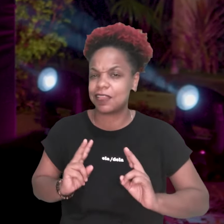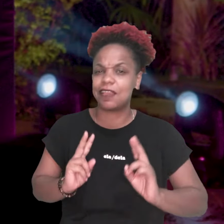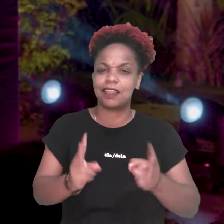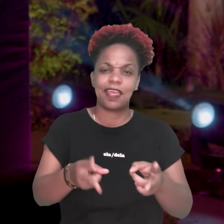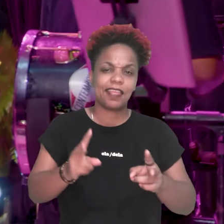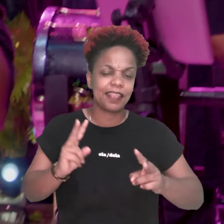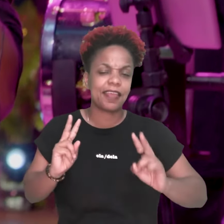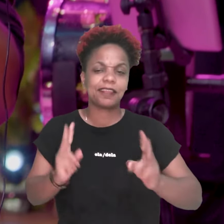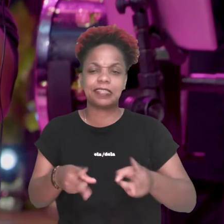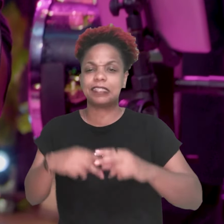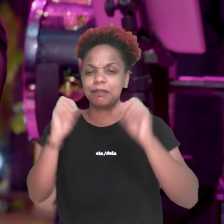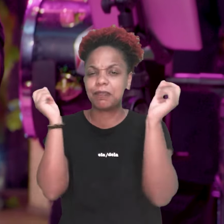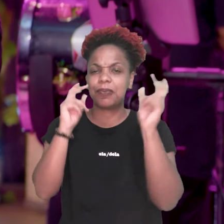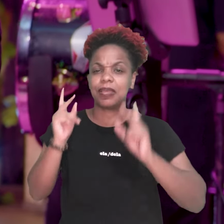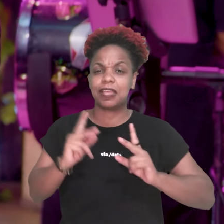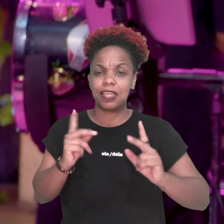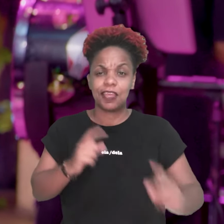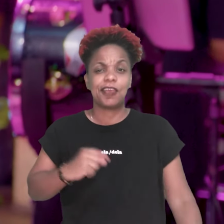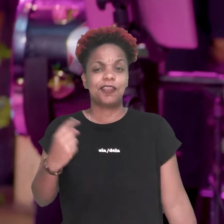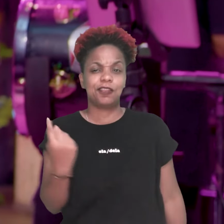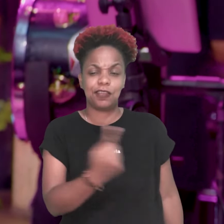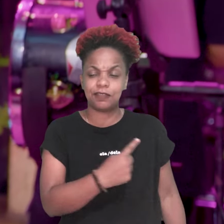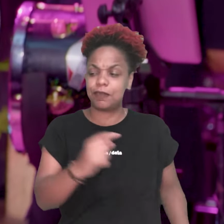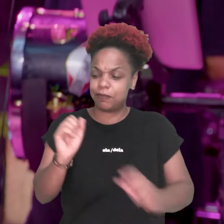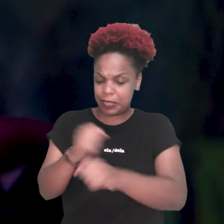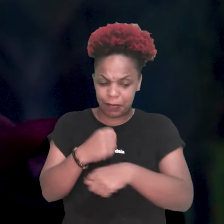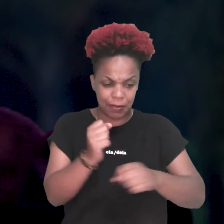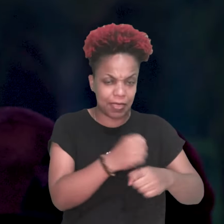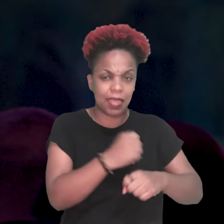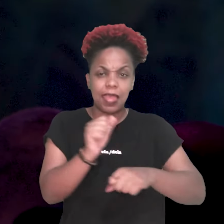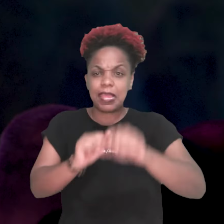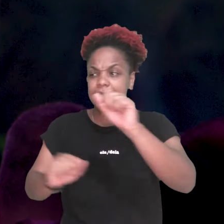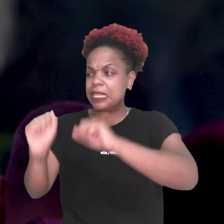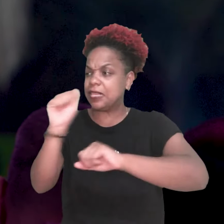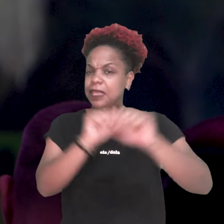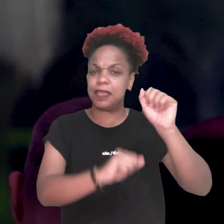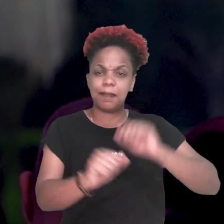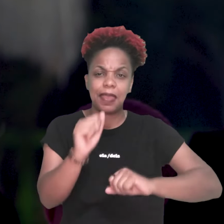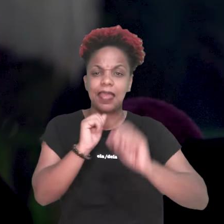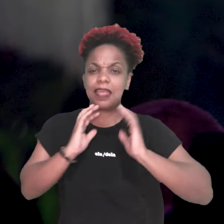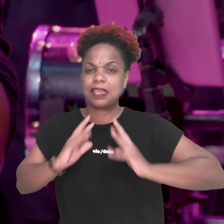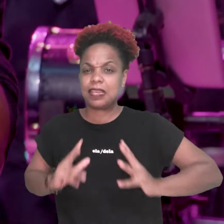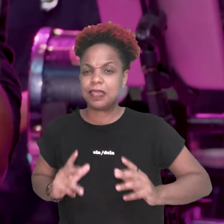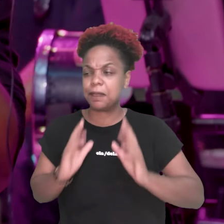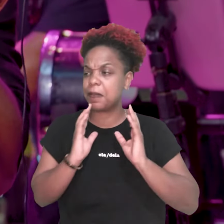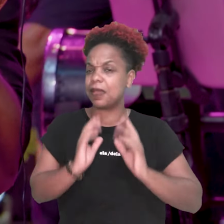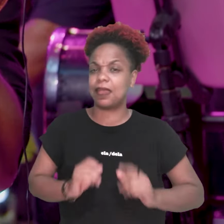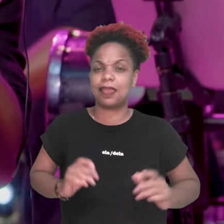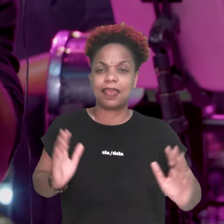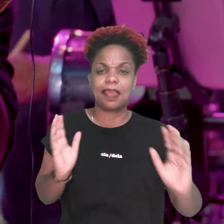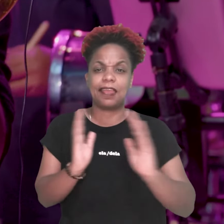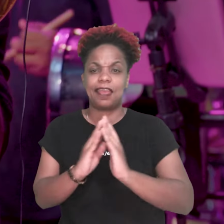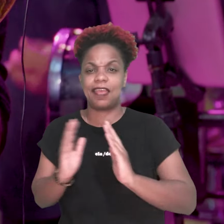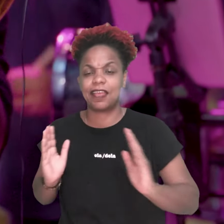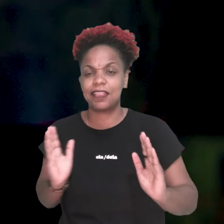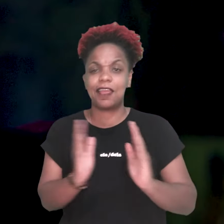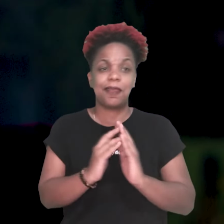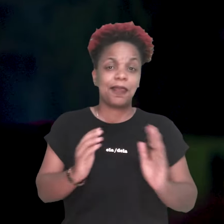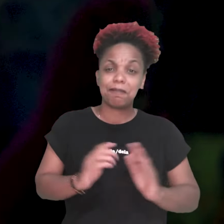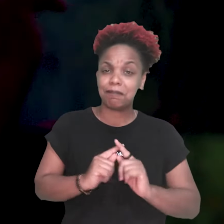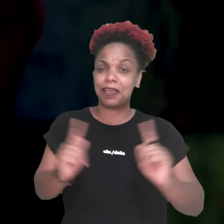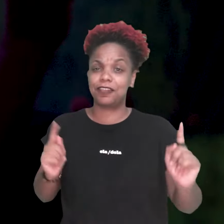na largada. Sossego faz faxina, tira o sapato, reclina. Vai dormir quatro e matina, que hoje é dia de não fazer